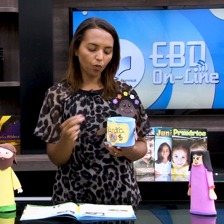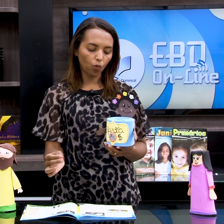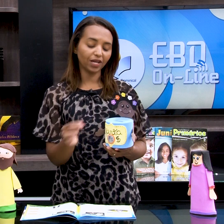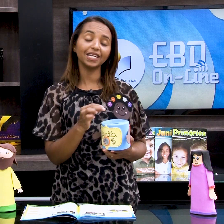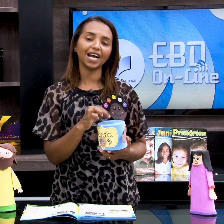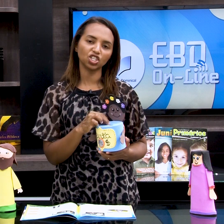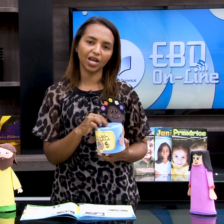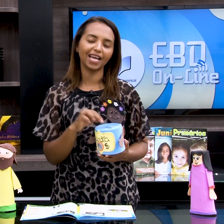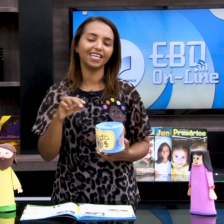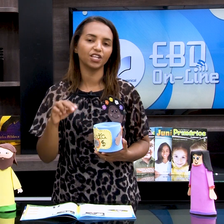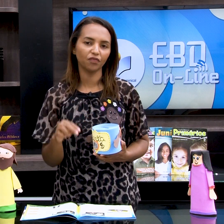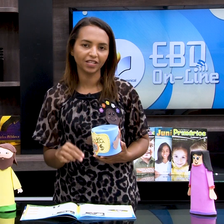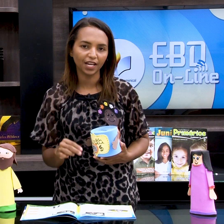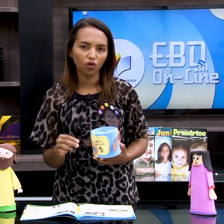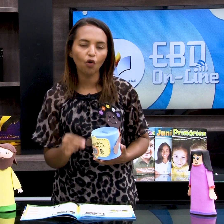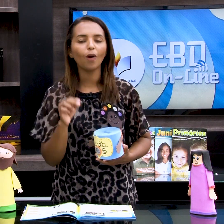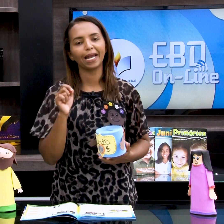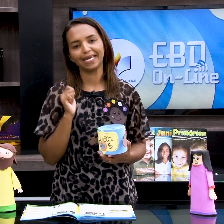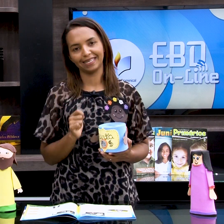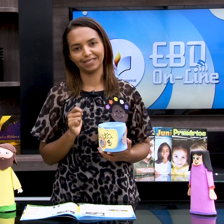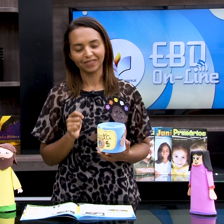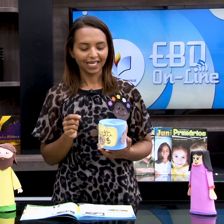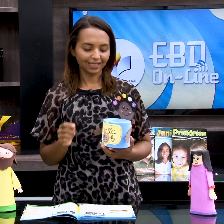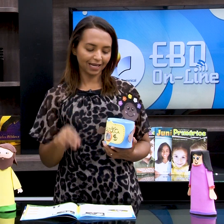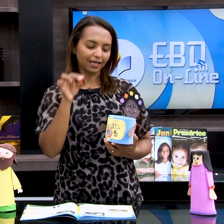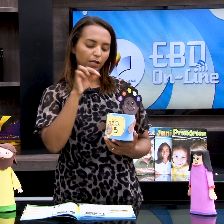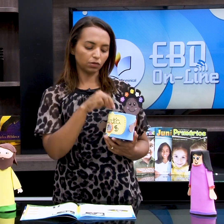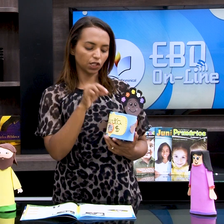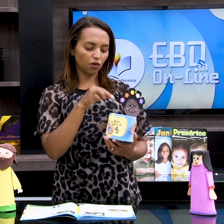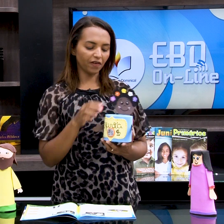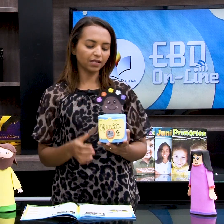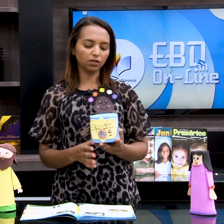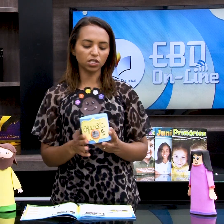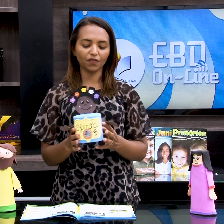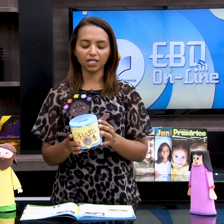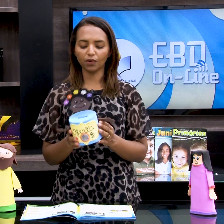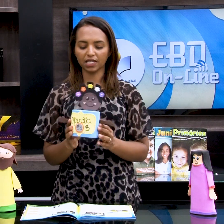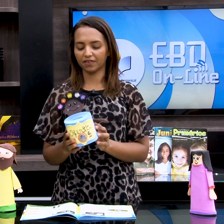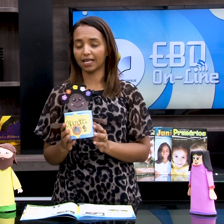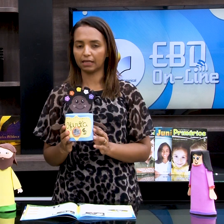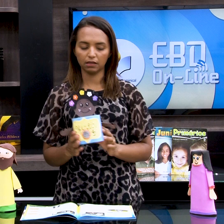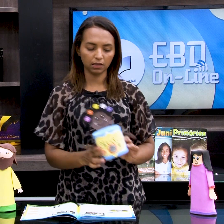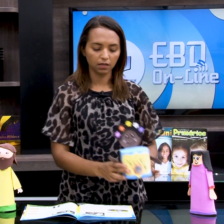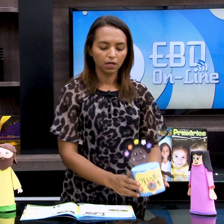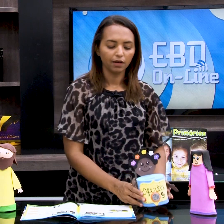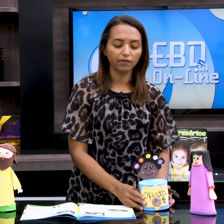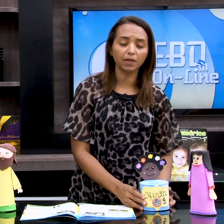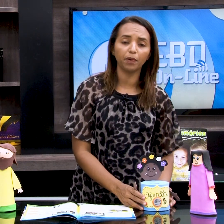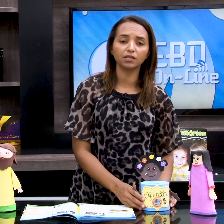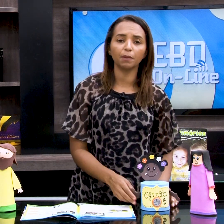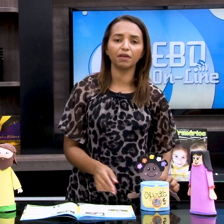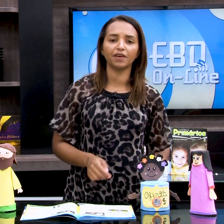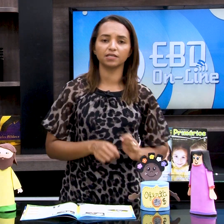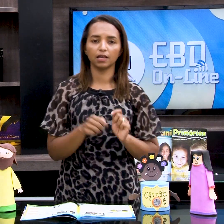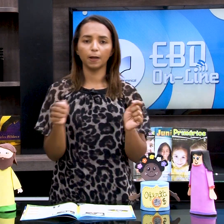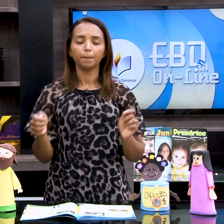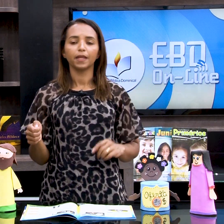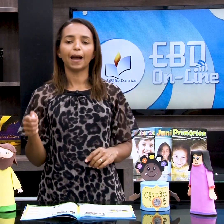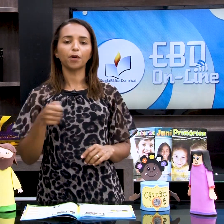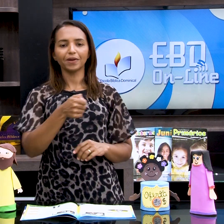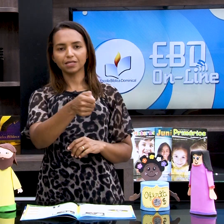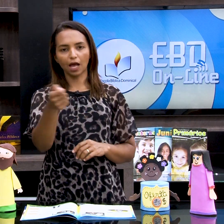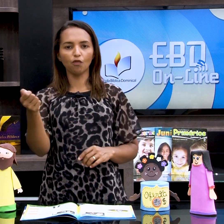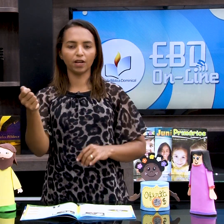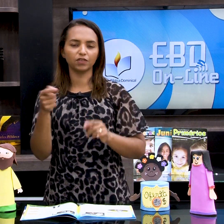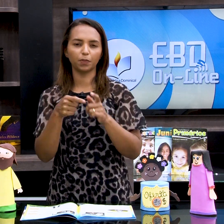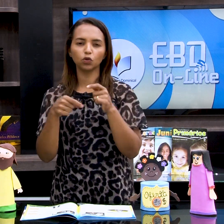virem um a um e encaixar e elas ofertarem com alegria tá então elas vão ofertando se você não quiser fazer a latinha você pode também fazer